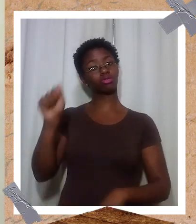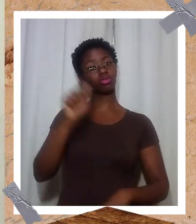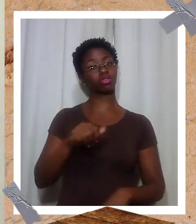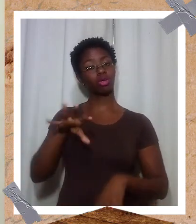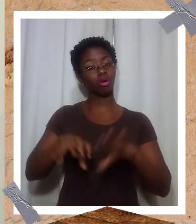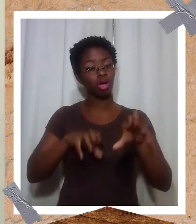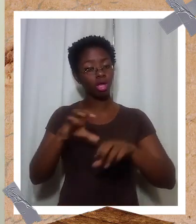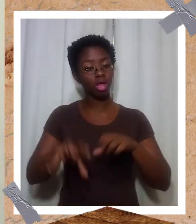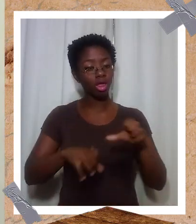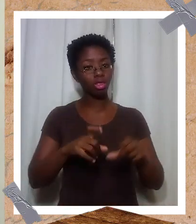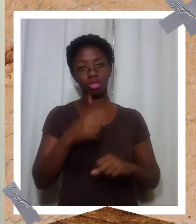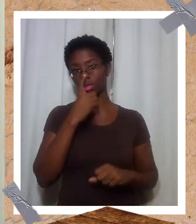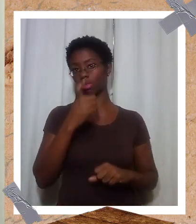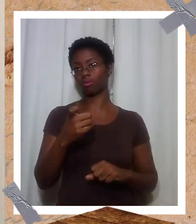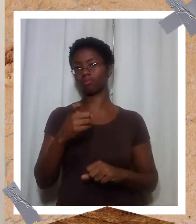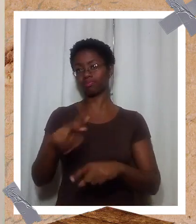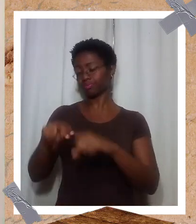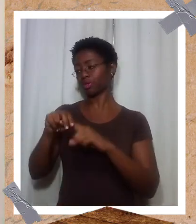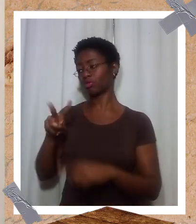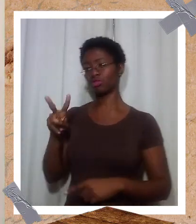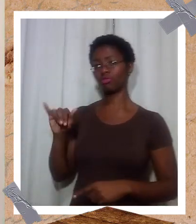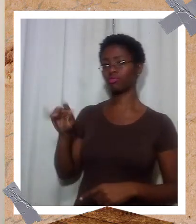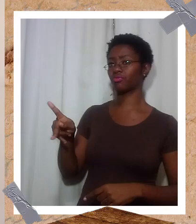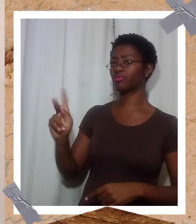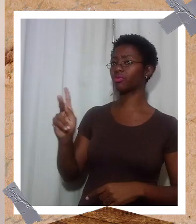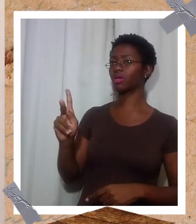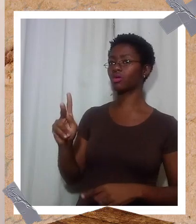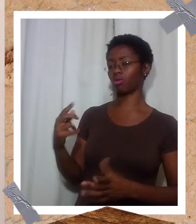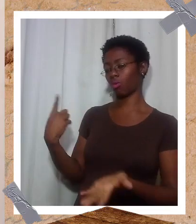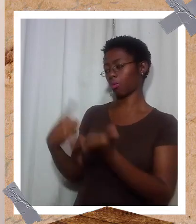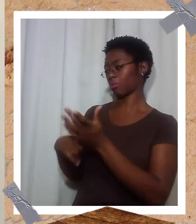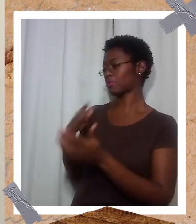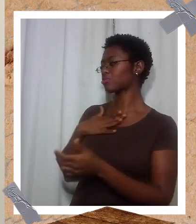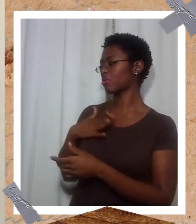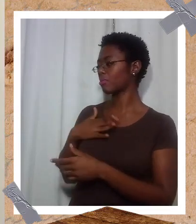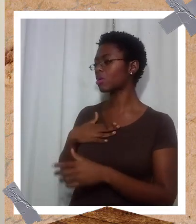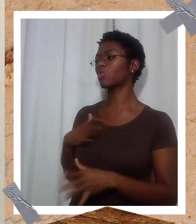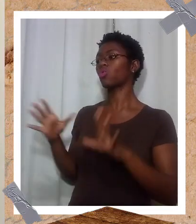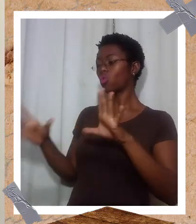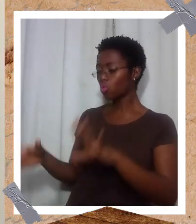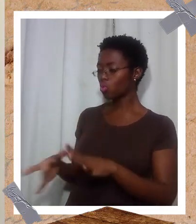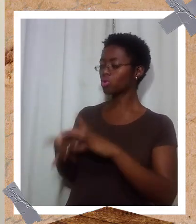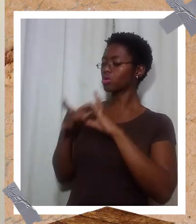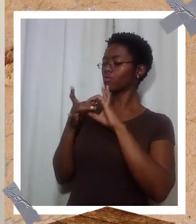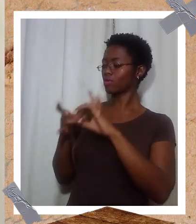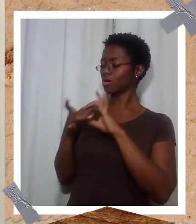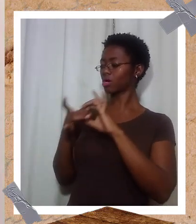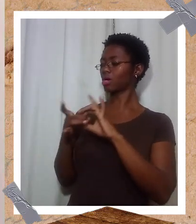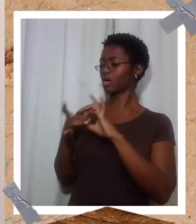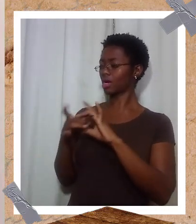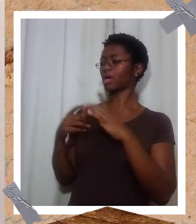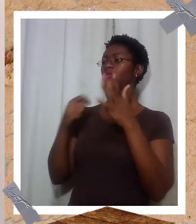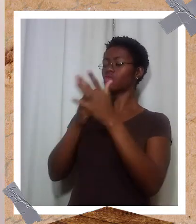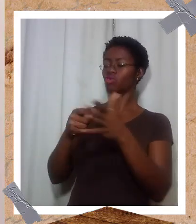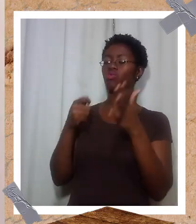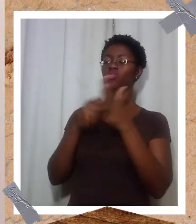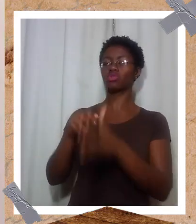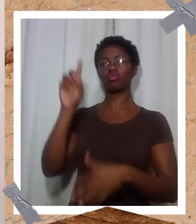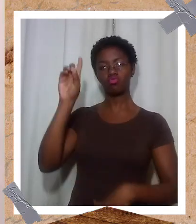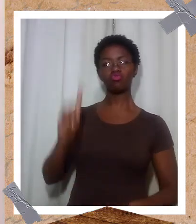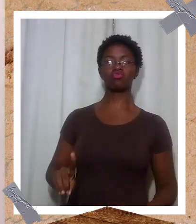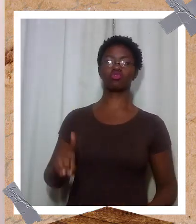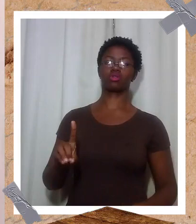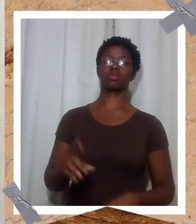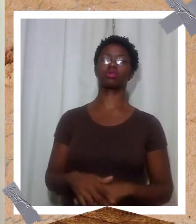que foi isso que o Vic prometeu logo quando ele chega, lutar e unificar os catadores em prol de o direito de ter direito, após